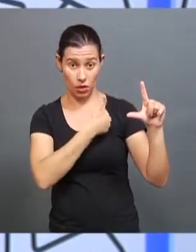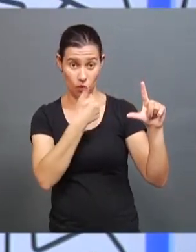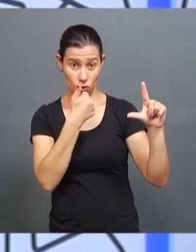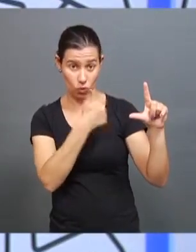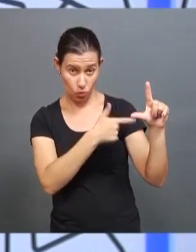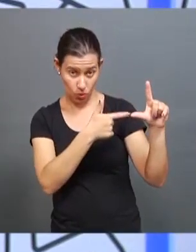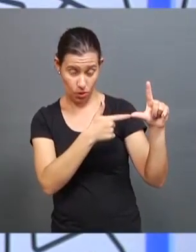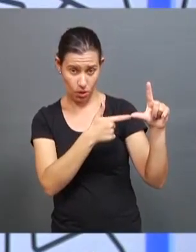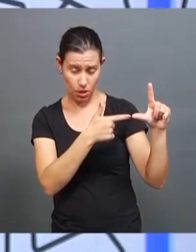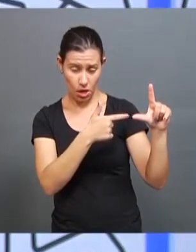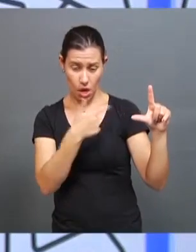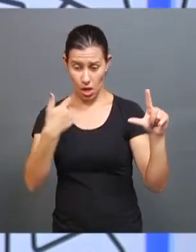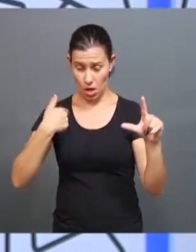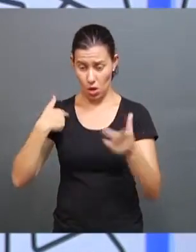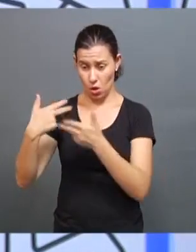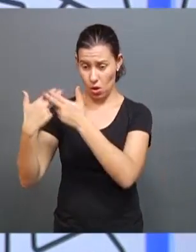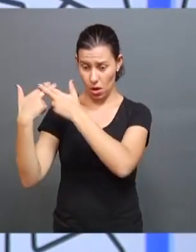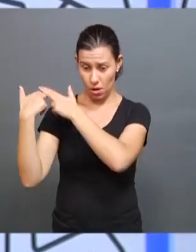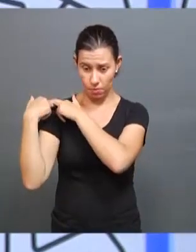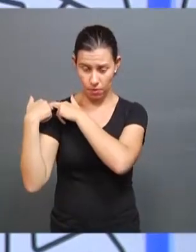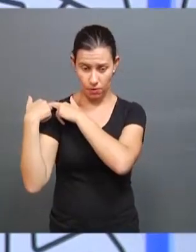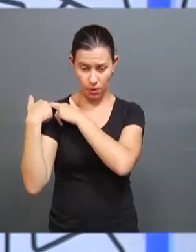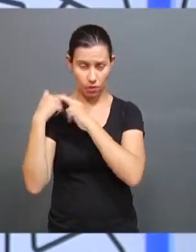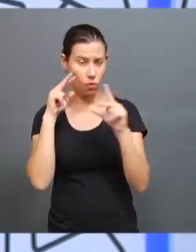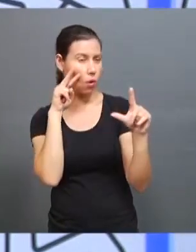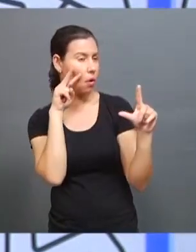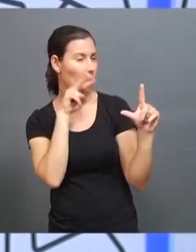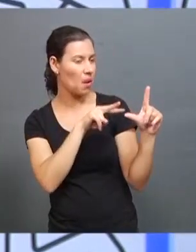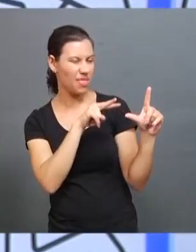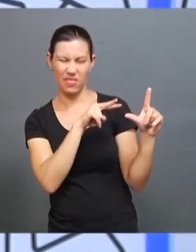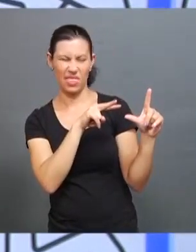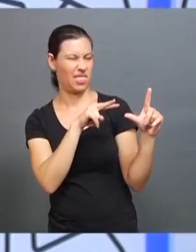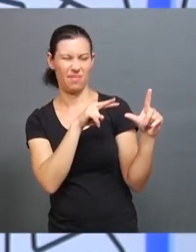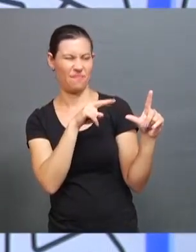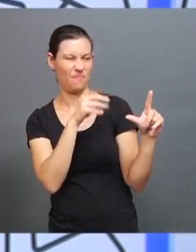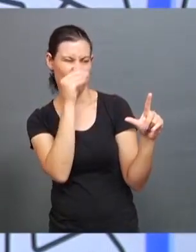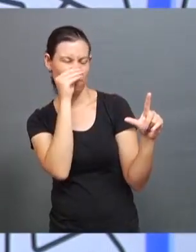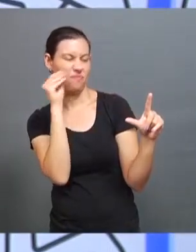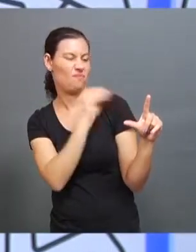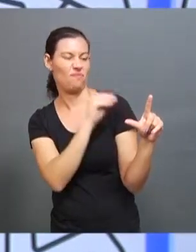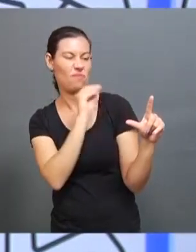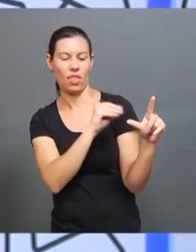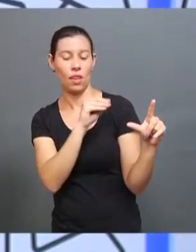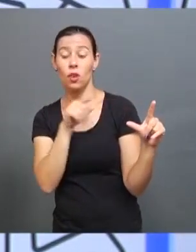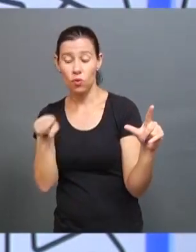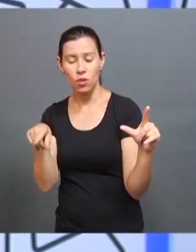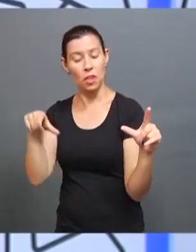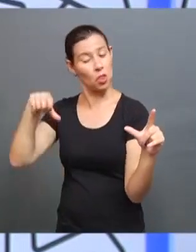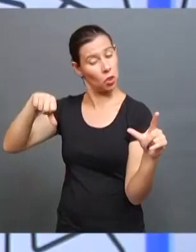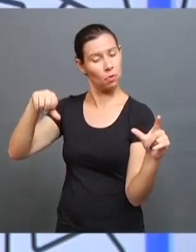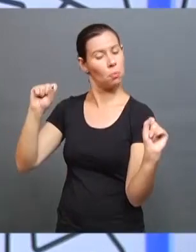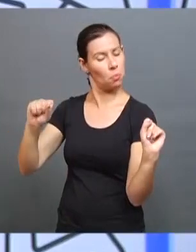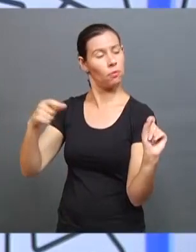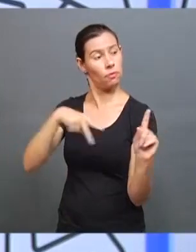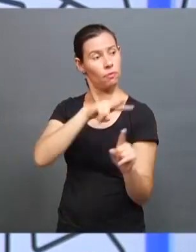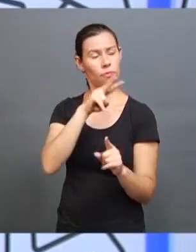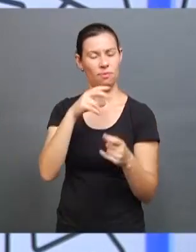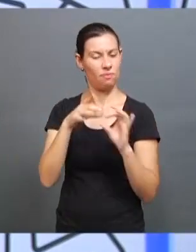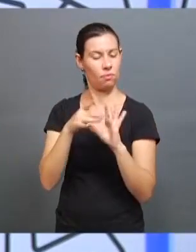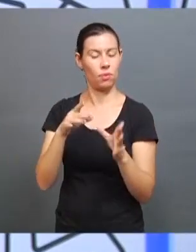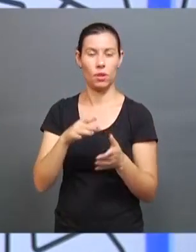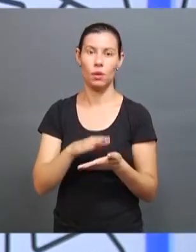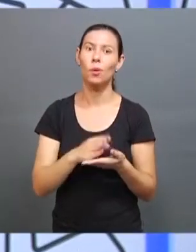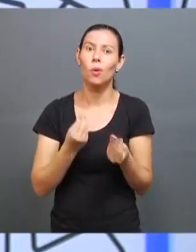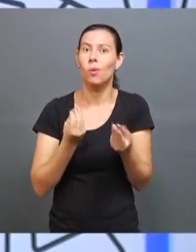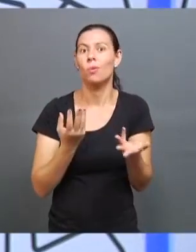sou a responsável por essa criança em casa, não exercer, né, não fazer valer essa recomendação. Então, de